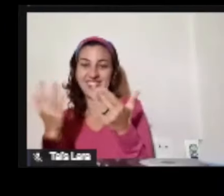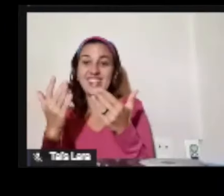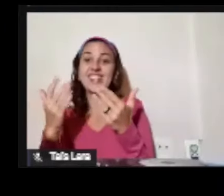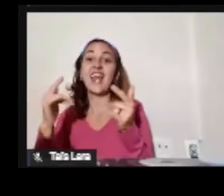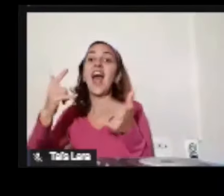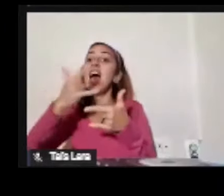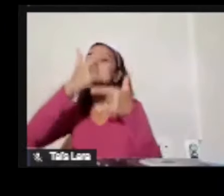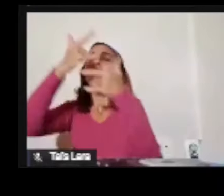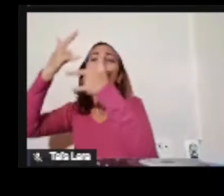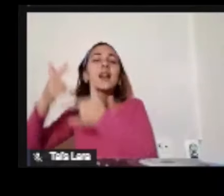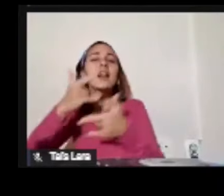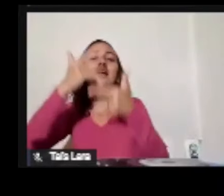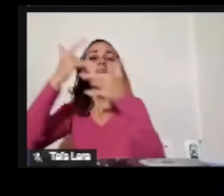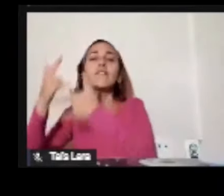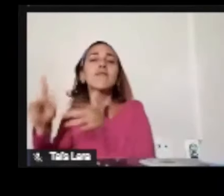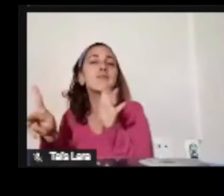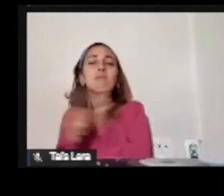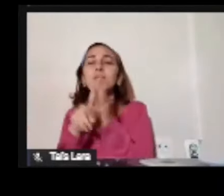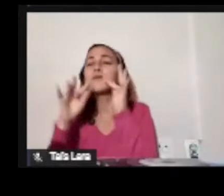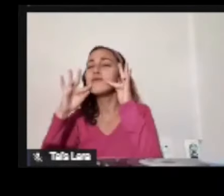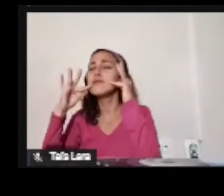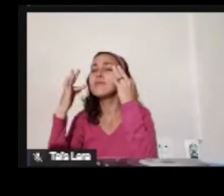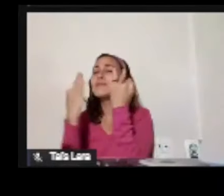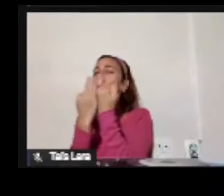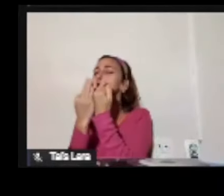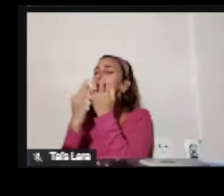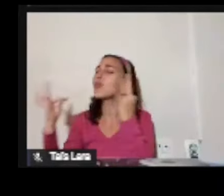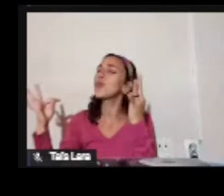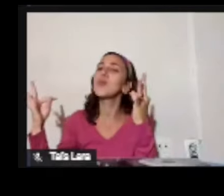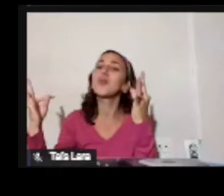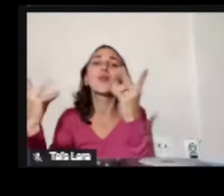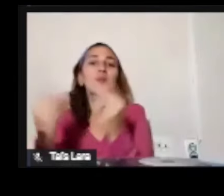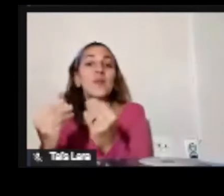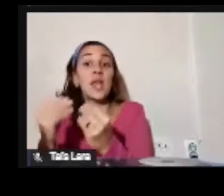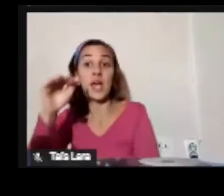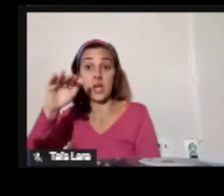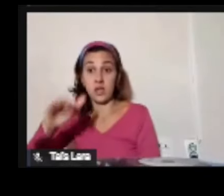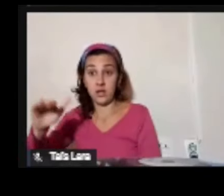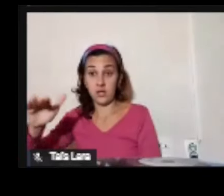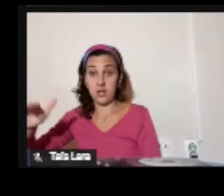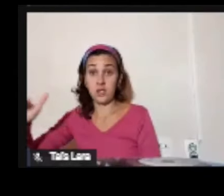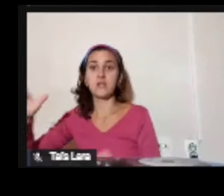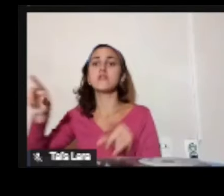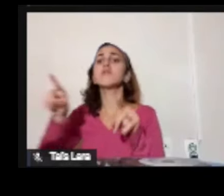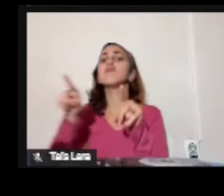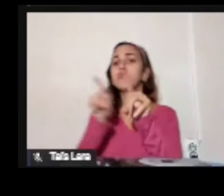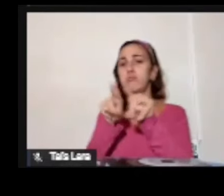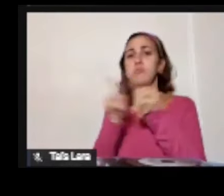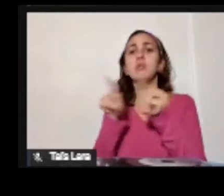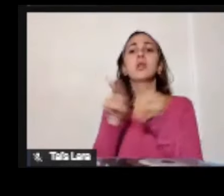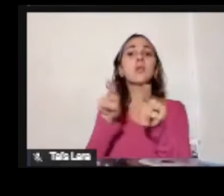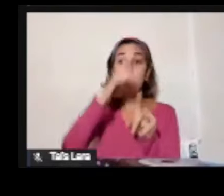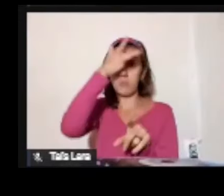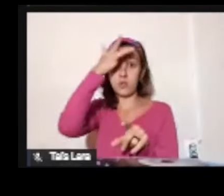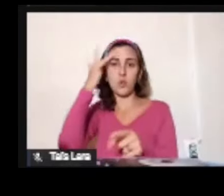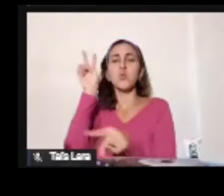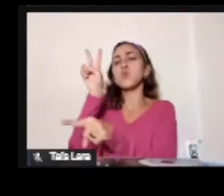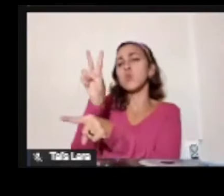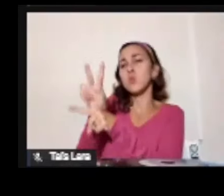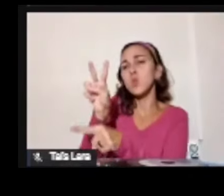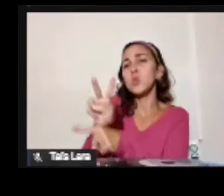família toda, é para criança, mas é para muitos adultos que convivem com crianças. É para quem trabalha no cuidado de crianças, para quem convive